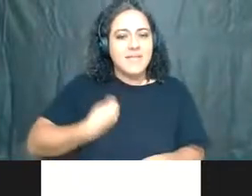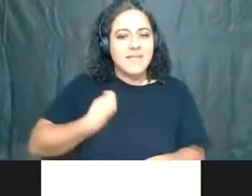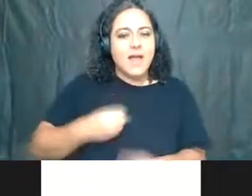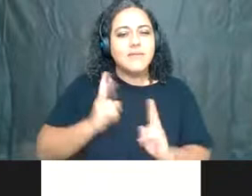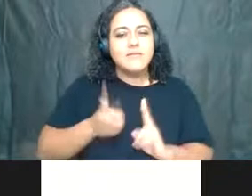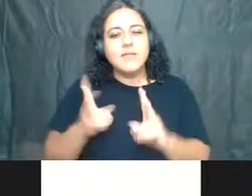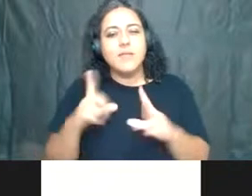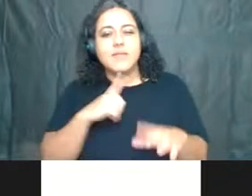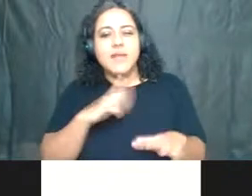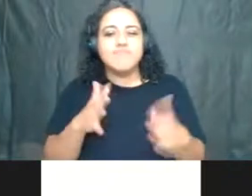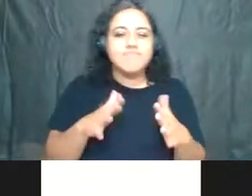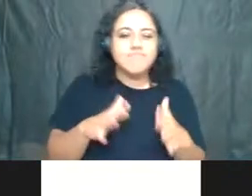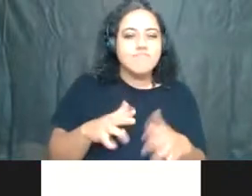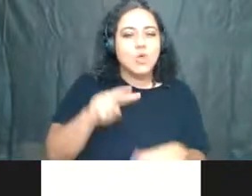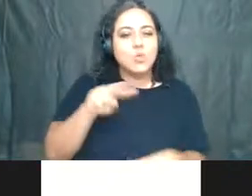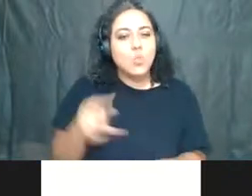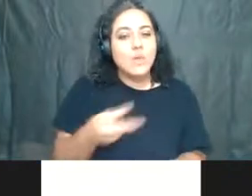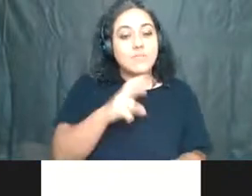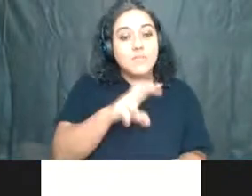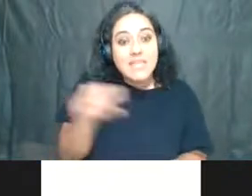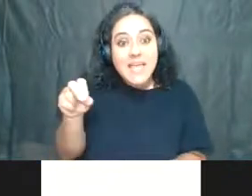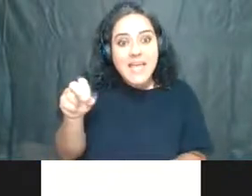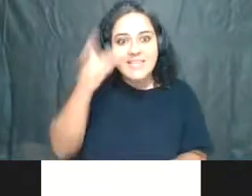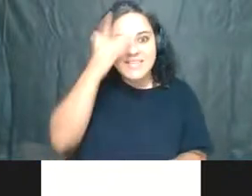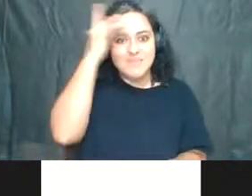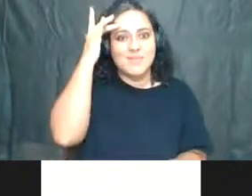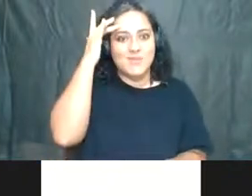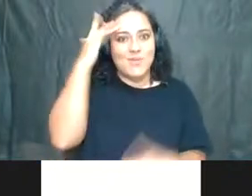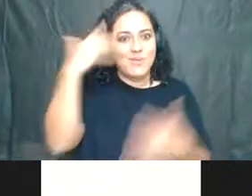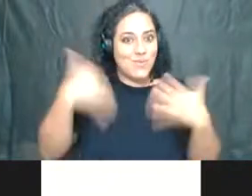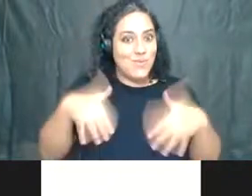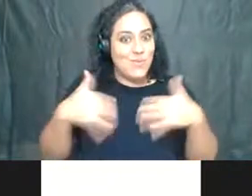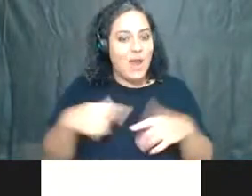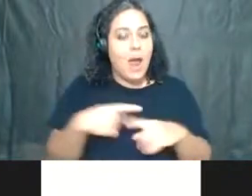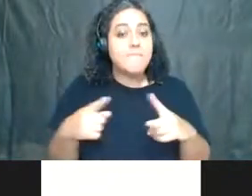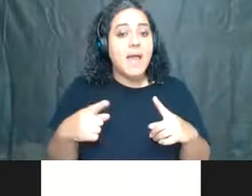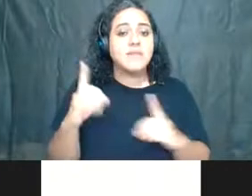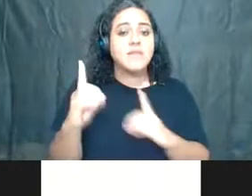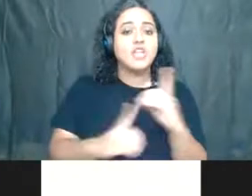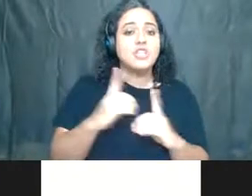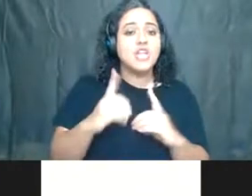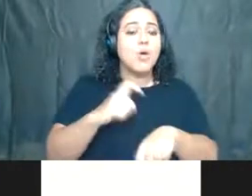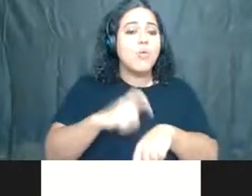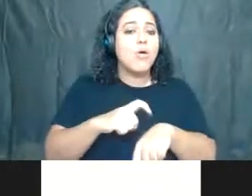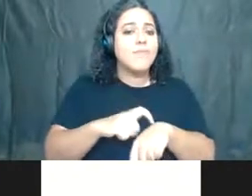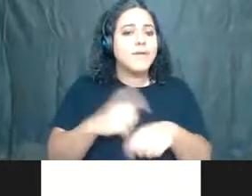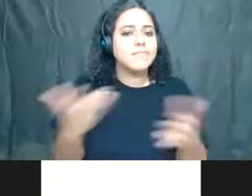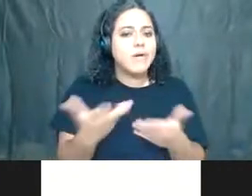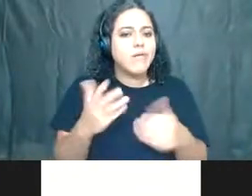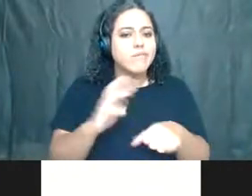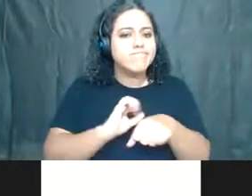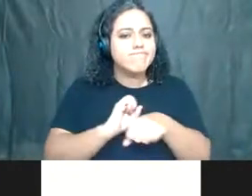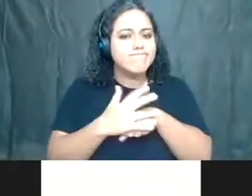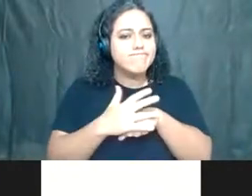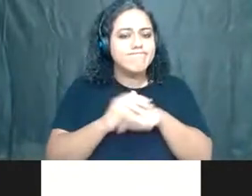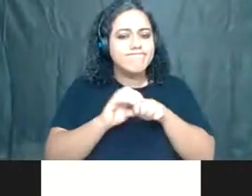público de cerca de 2.500 pessoas. Mas, por uma dinâmica de um momento tão difícil, a gente